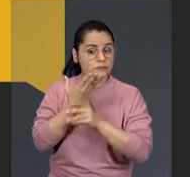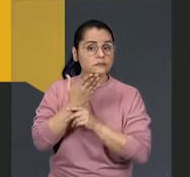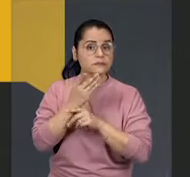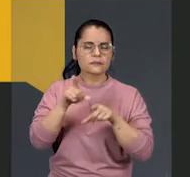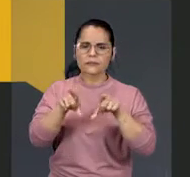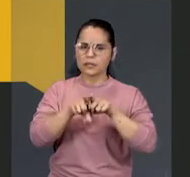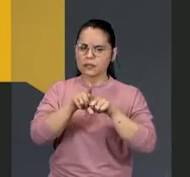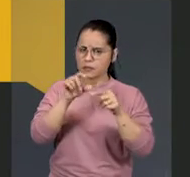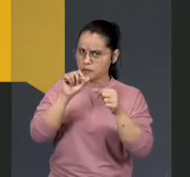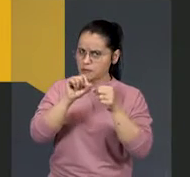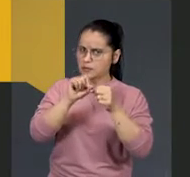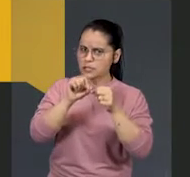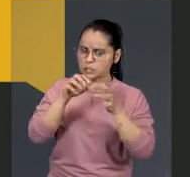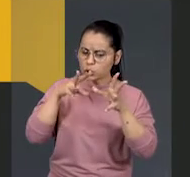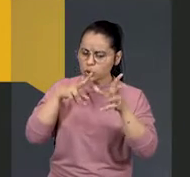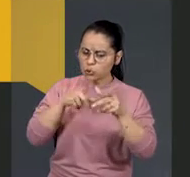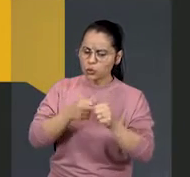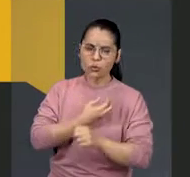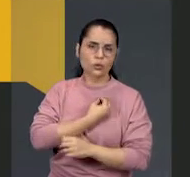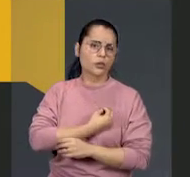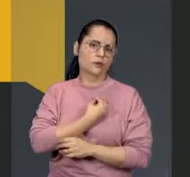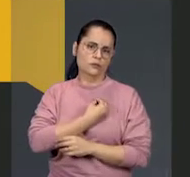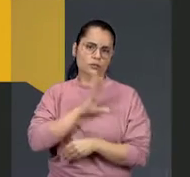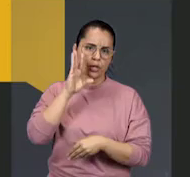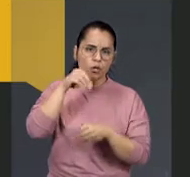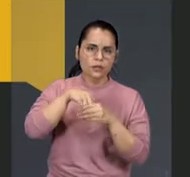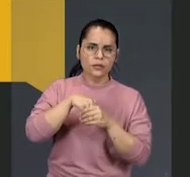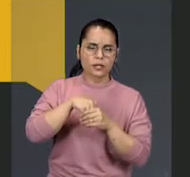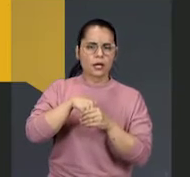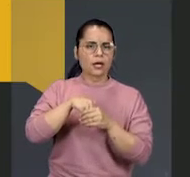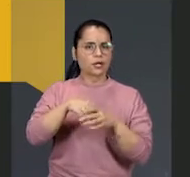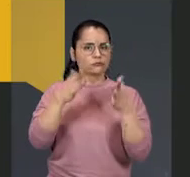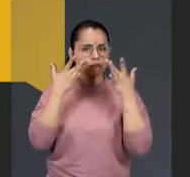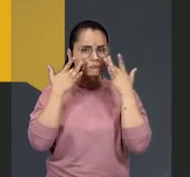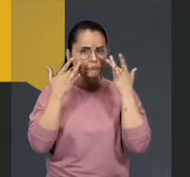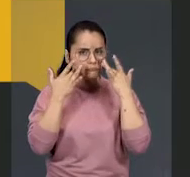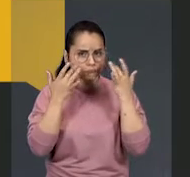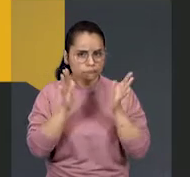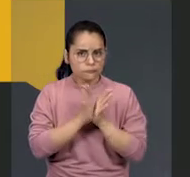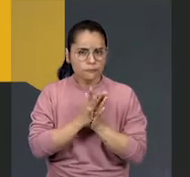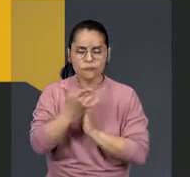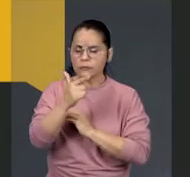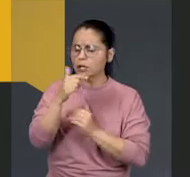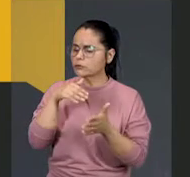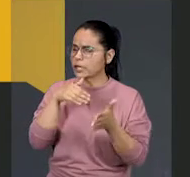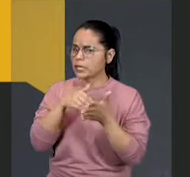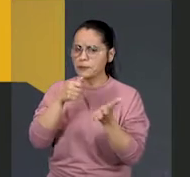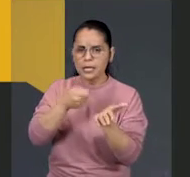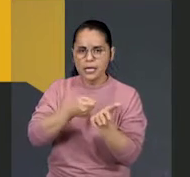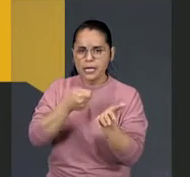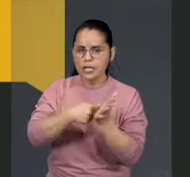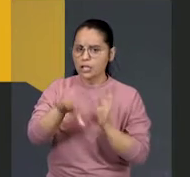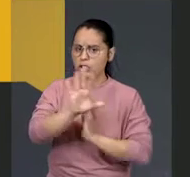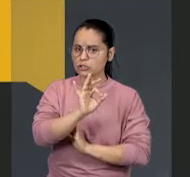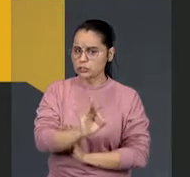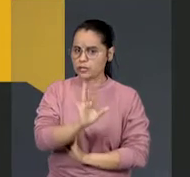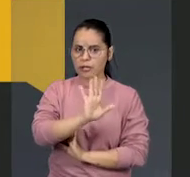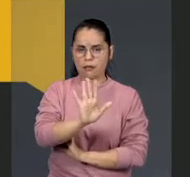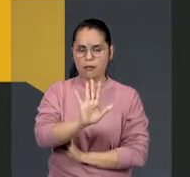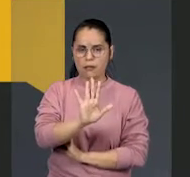e executar todas as funções dentro do espetáculo sem limites rígidos. Ou